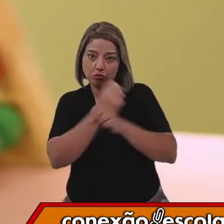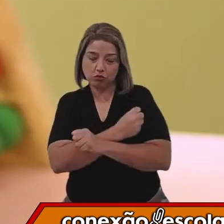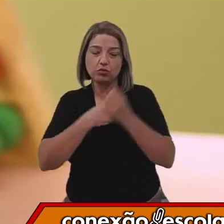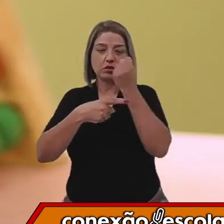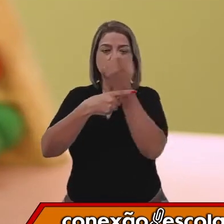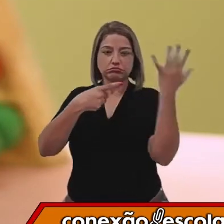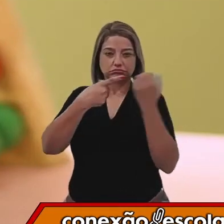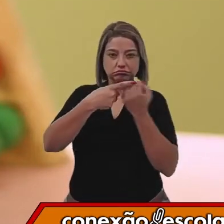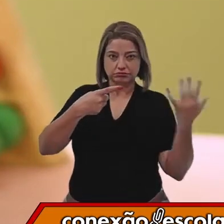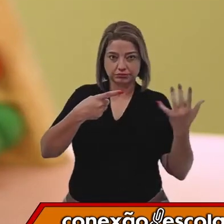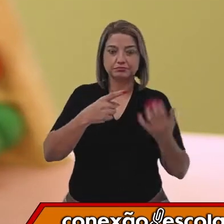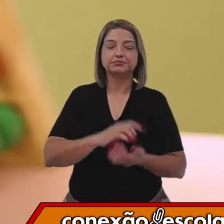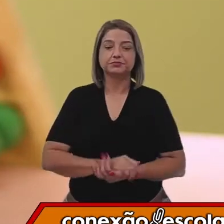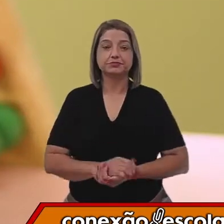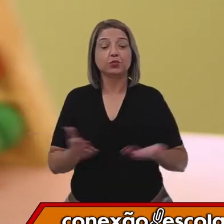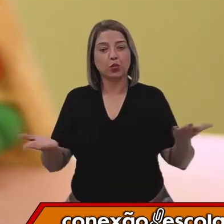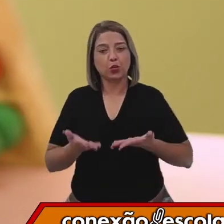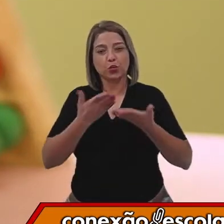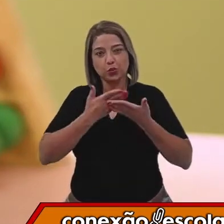começar.